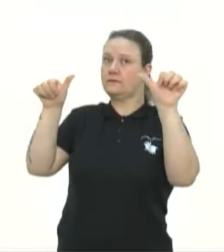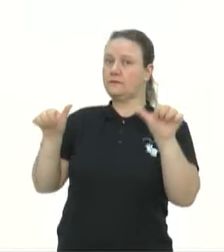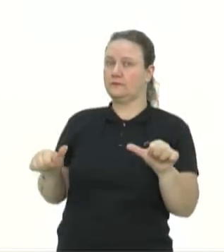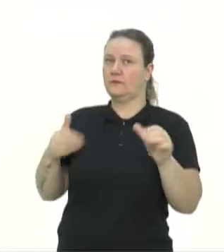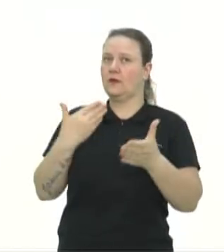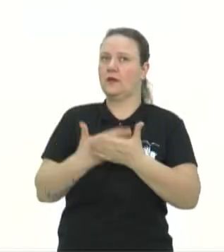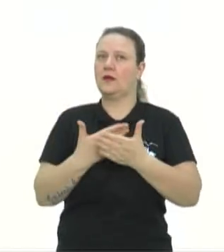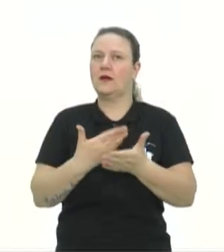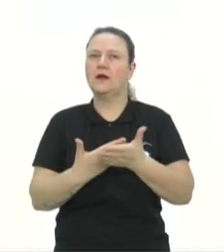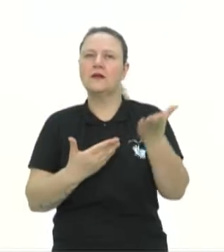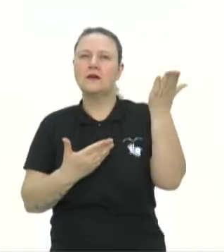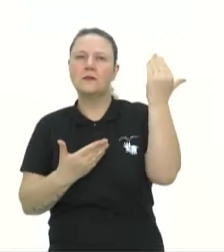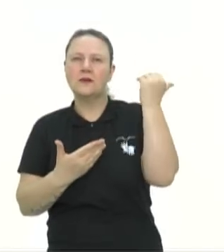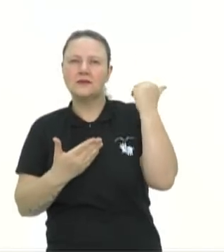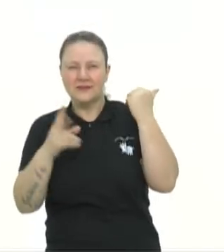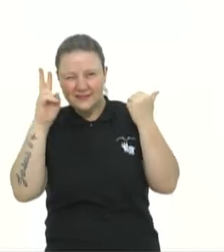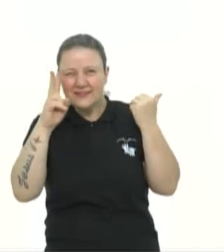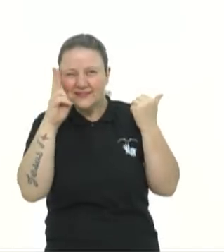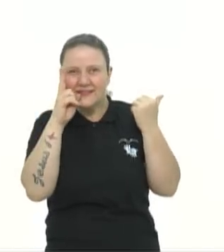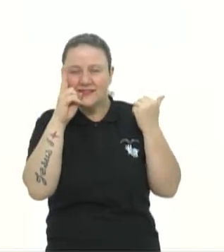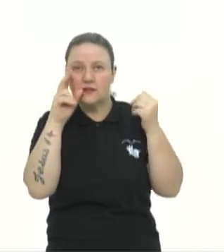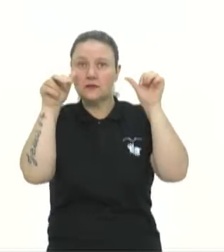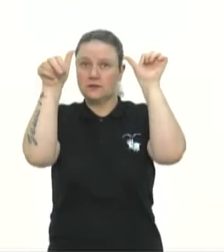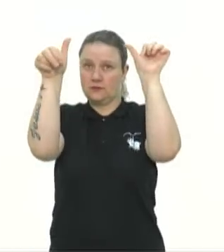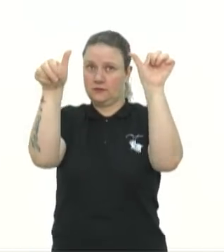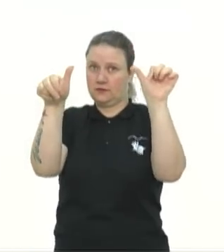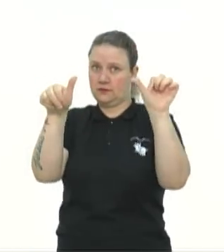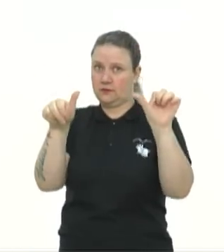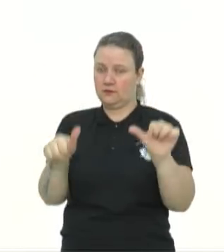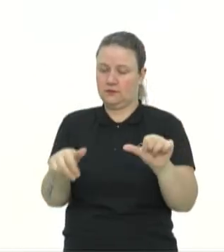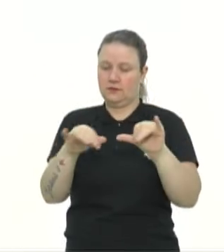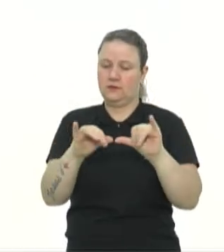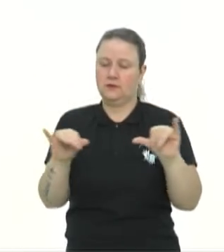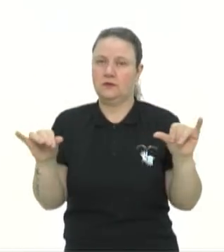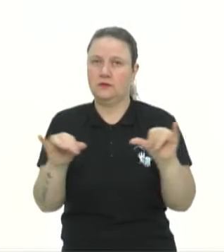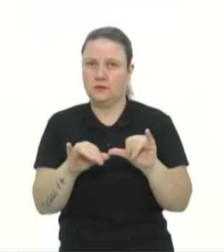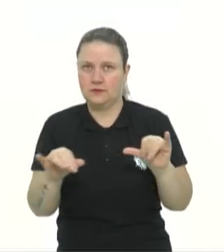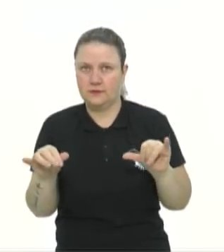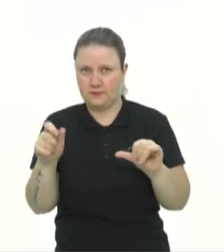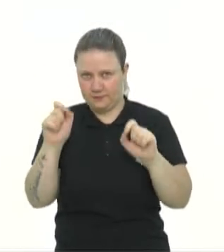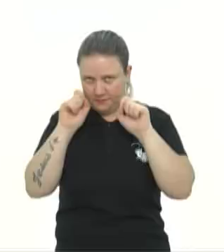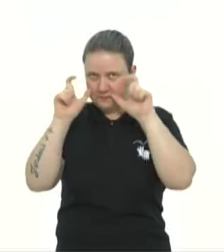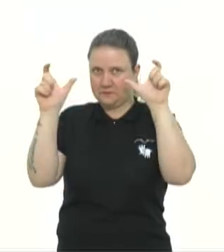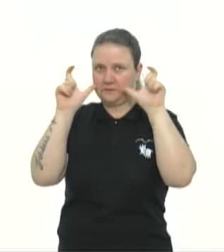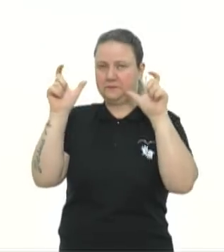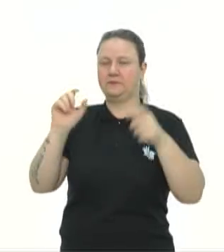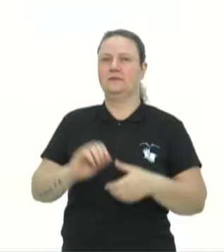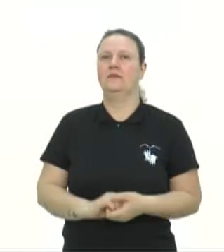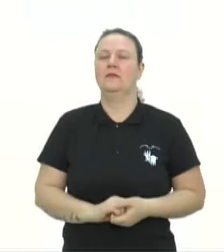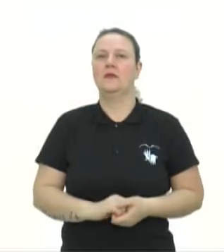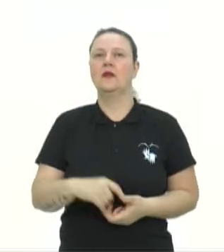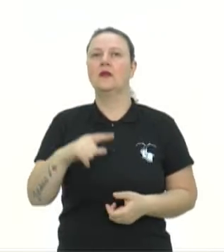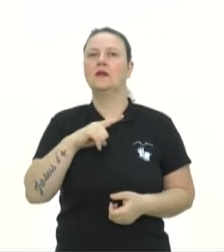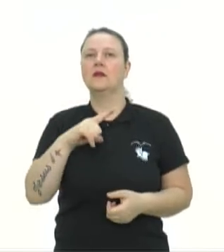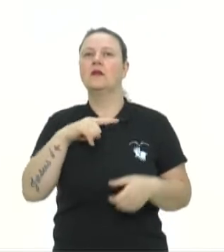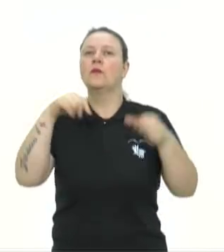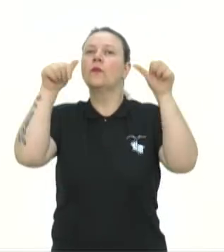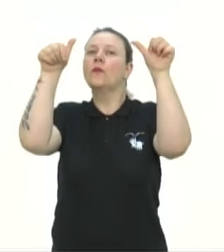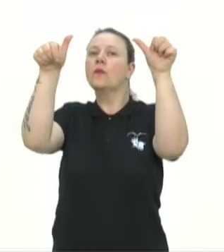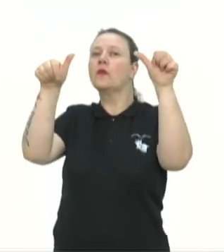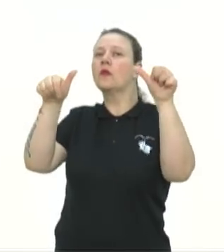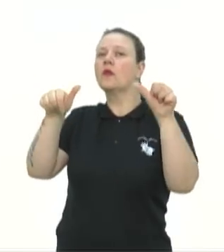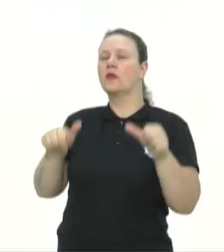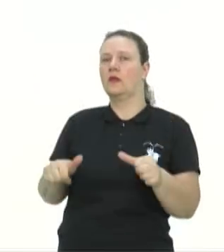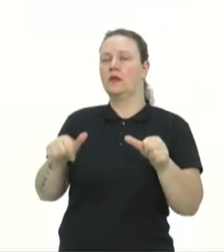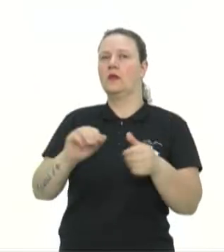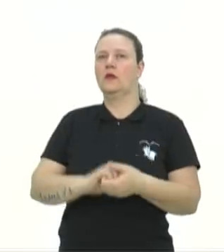passada, você se lembra? Então nós tínhamos aqui um cartaz de campanha, observe bem esse cartaz. Nós temos aqui o cartaz de campanha,